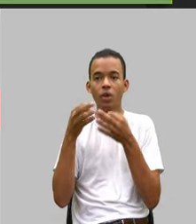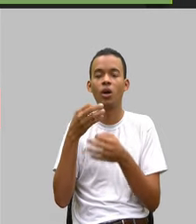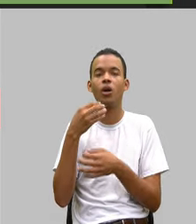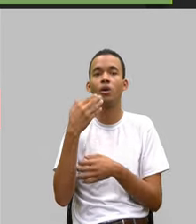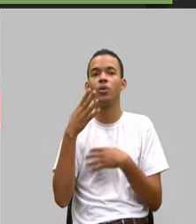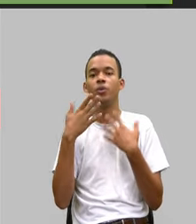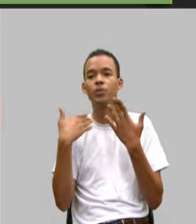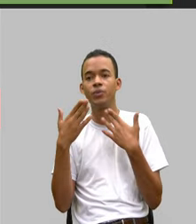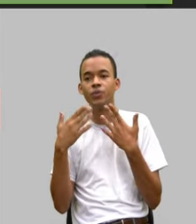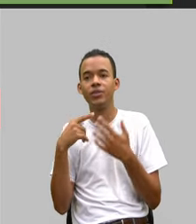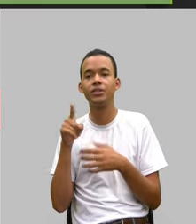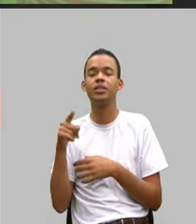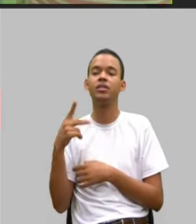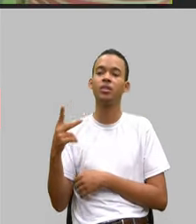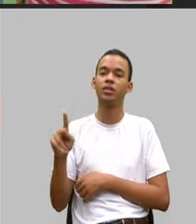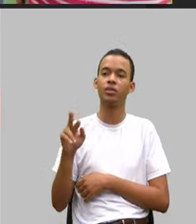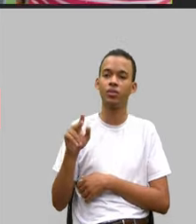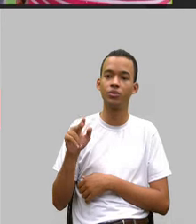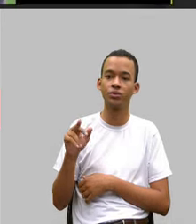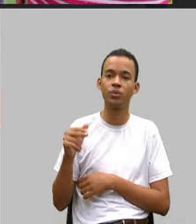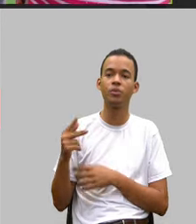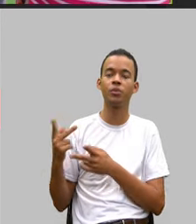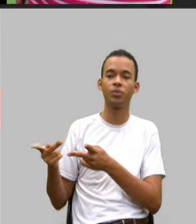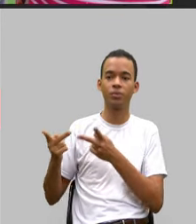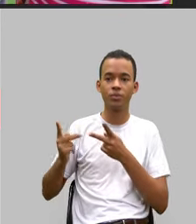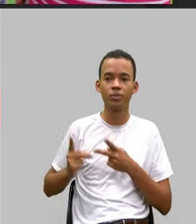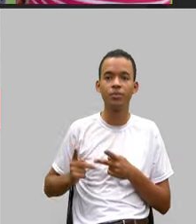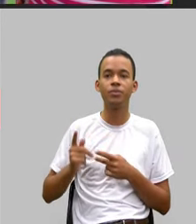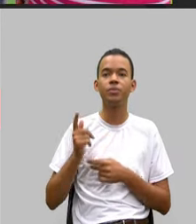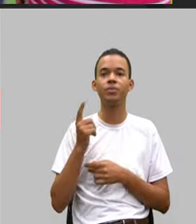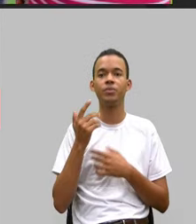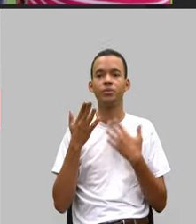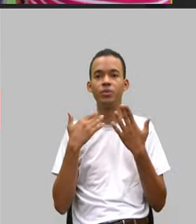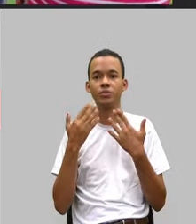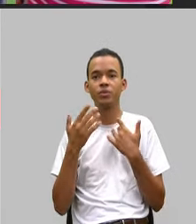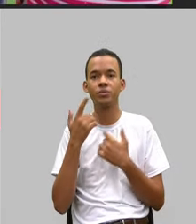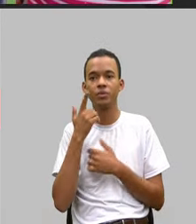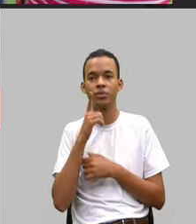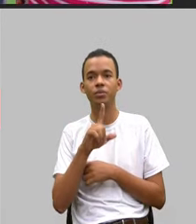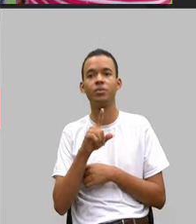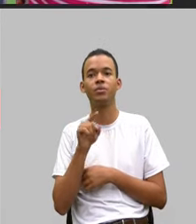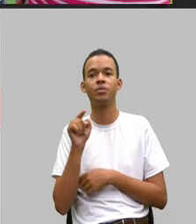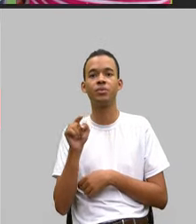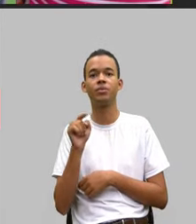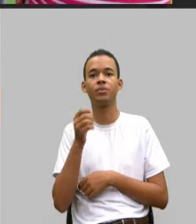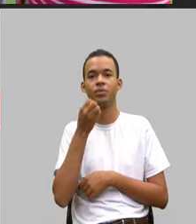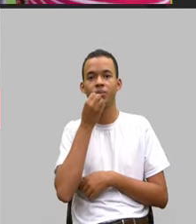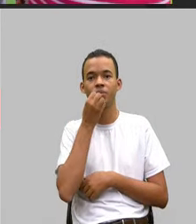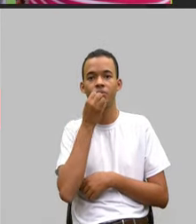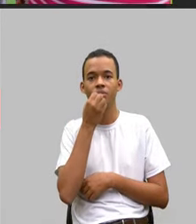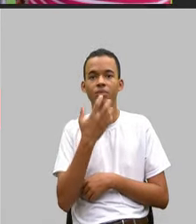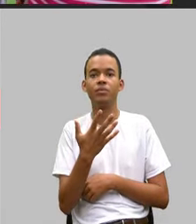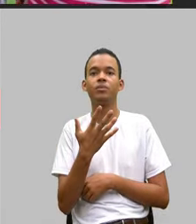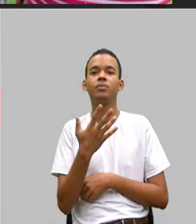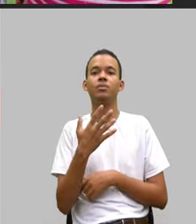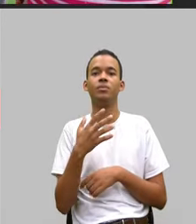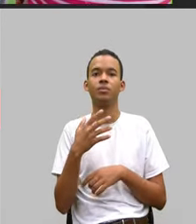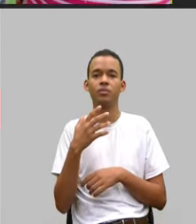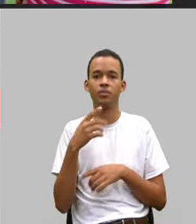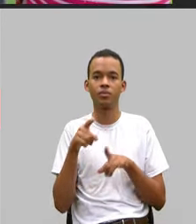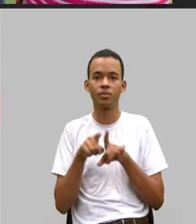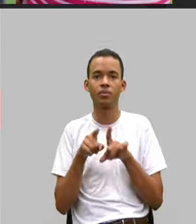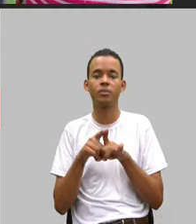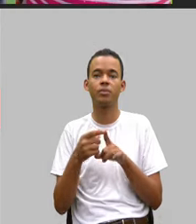irmão veio aqui me visitar tá conseguindo conversar então assim ela teve um ganho significativo com o